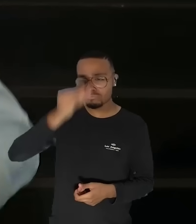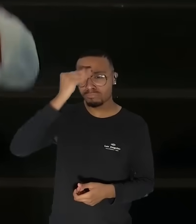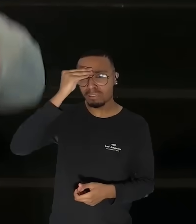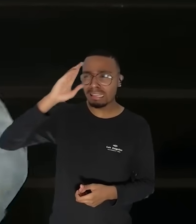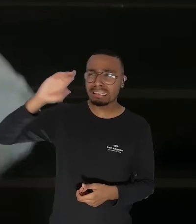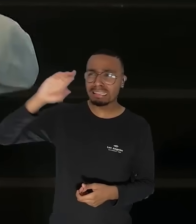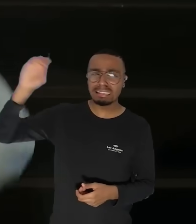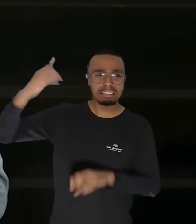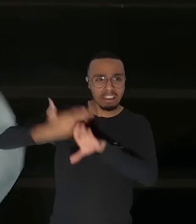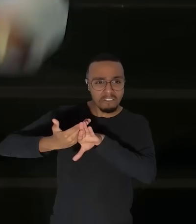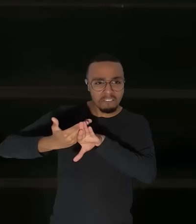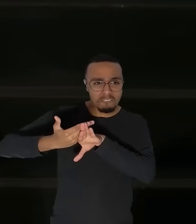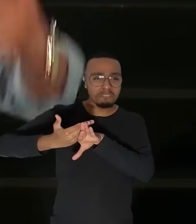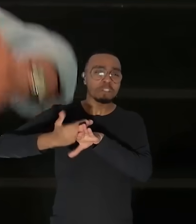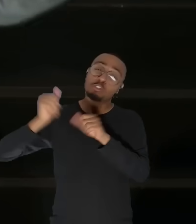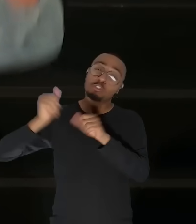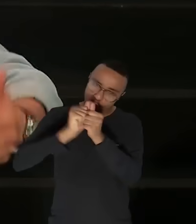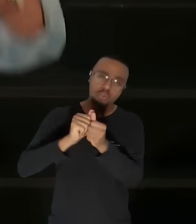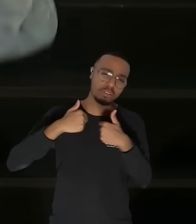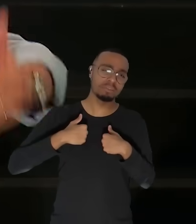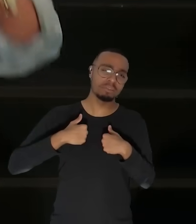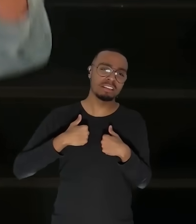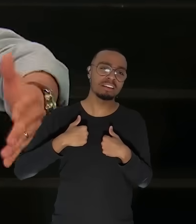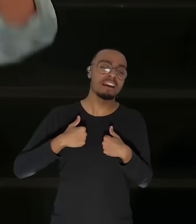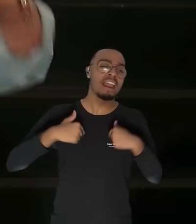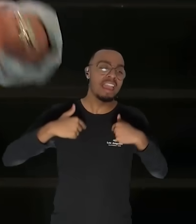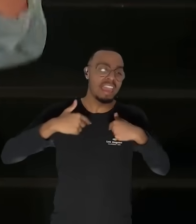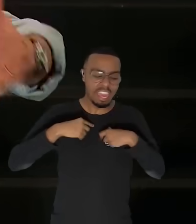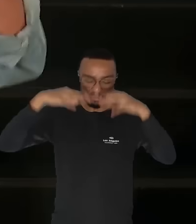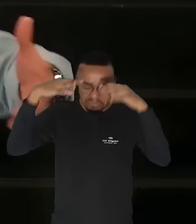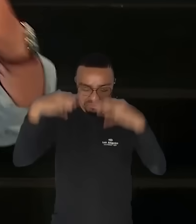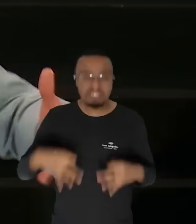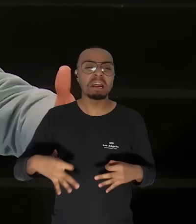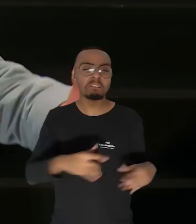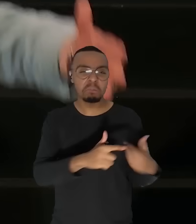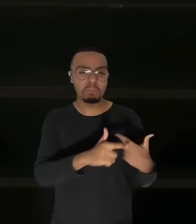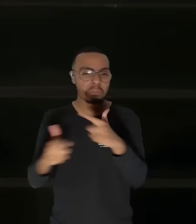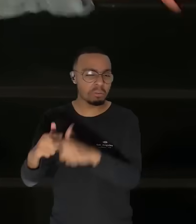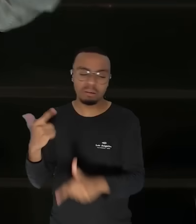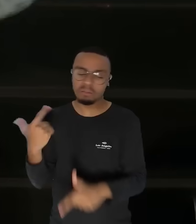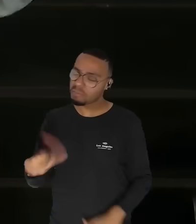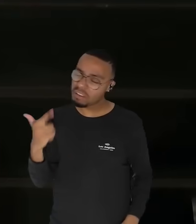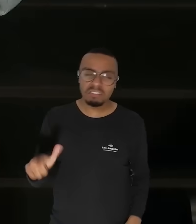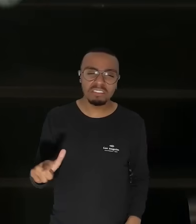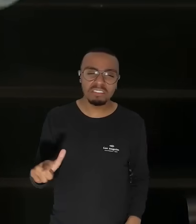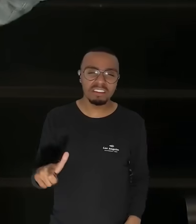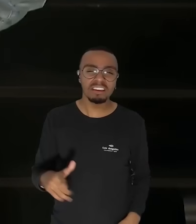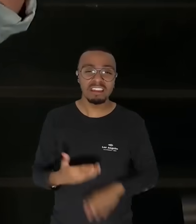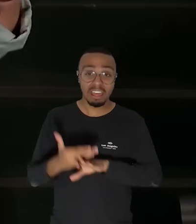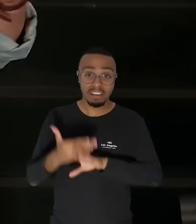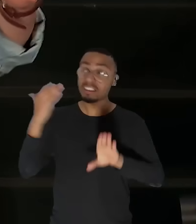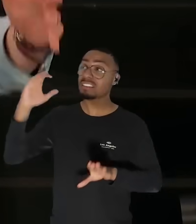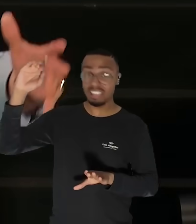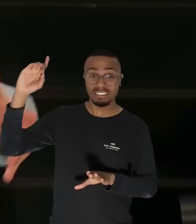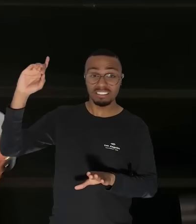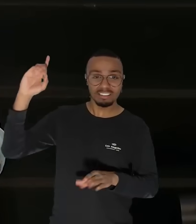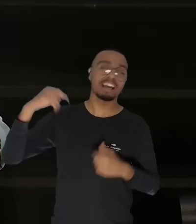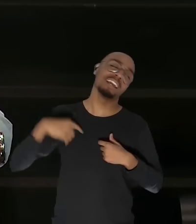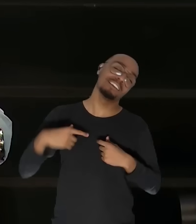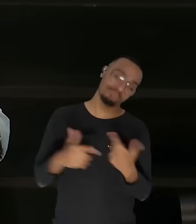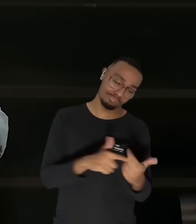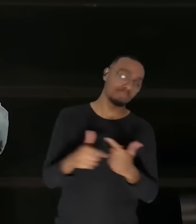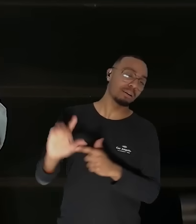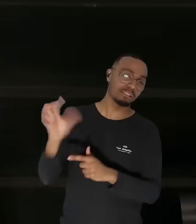se Deus está comigo, eu não vou ter tempestade. Isso não existe, meu Deus.